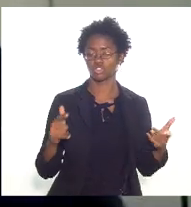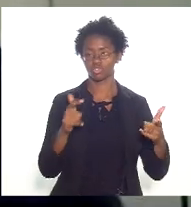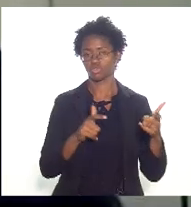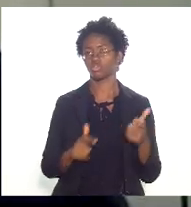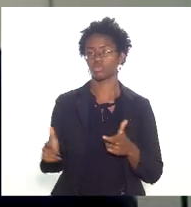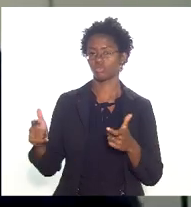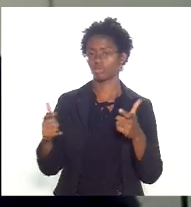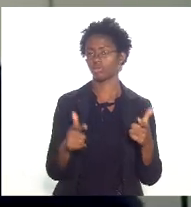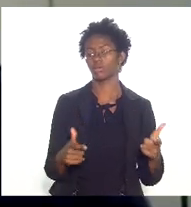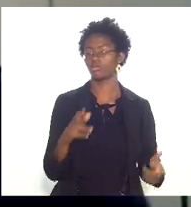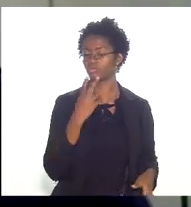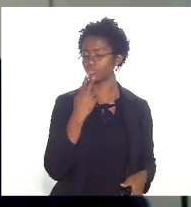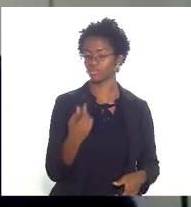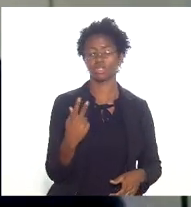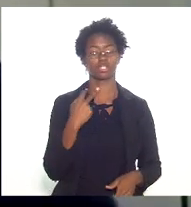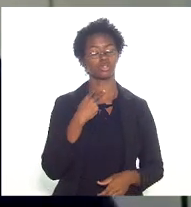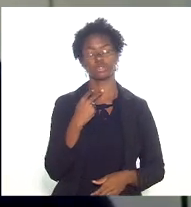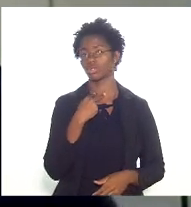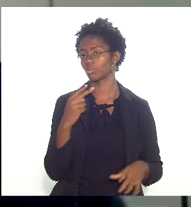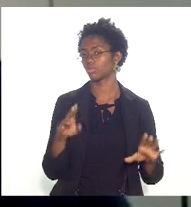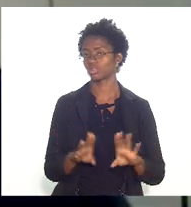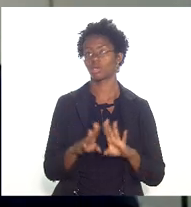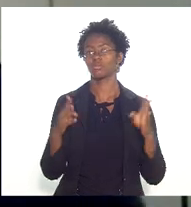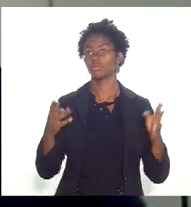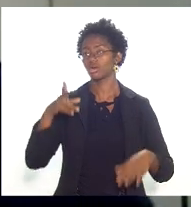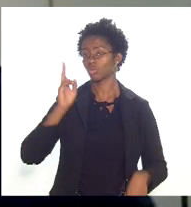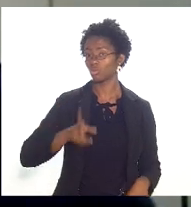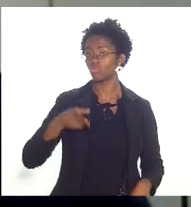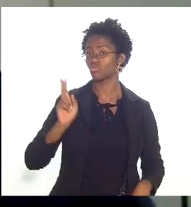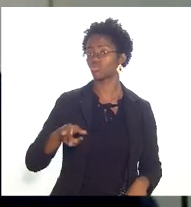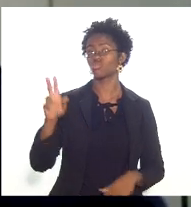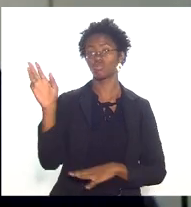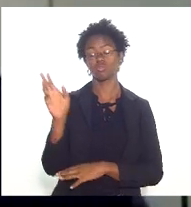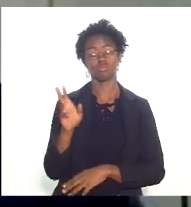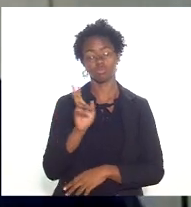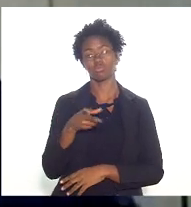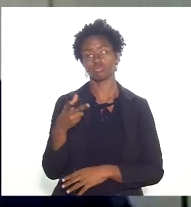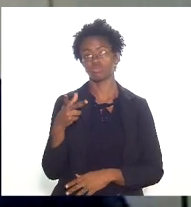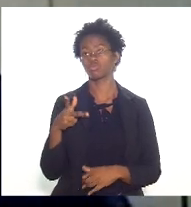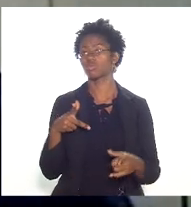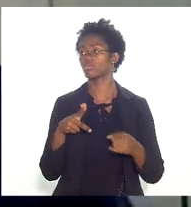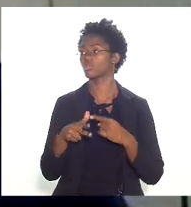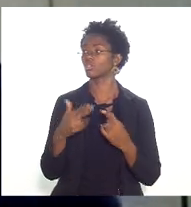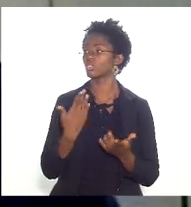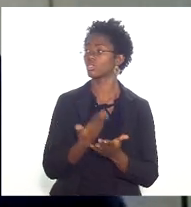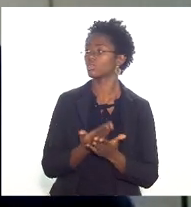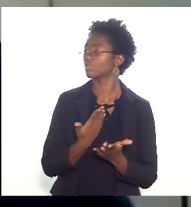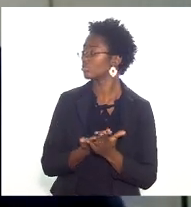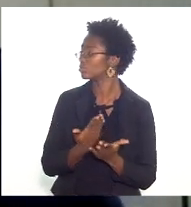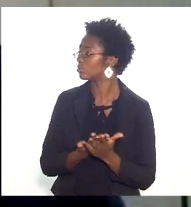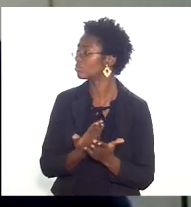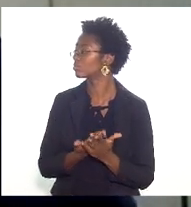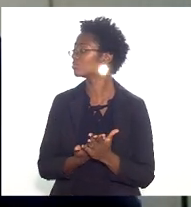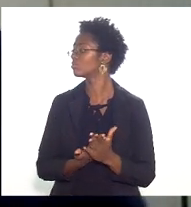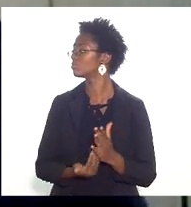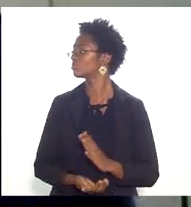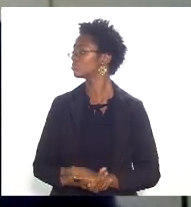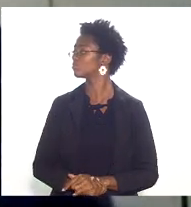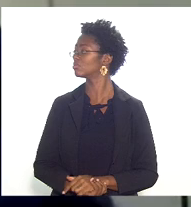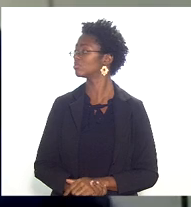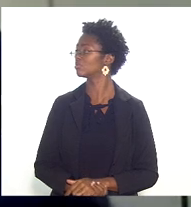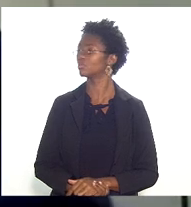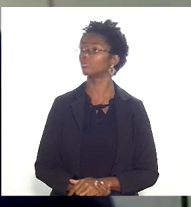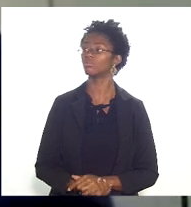estipulava que na bandeira vermelha na bandeira roxa as aulas deveriam ser interrompidos o governador Claudio Castro